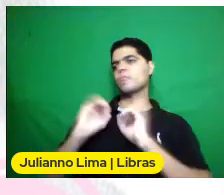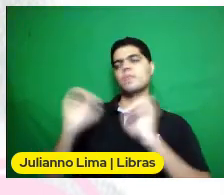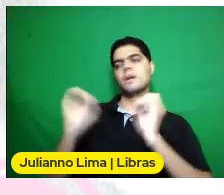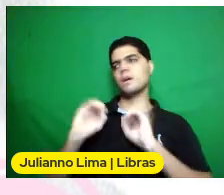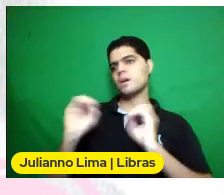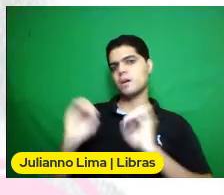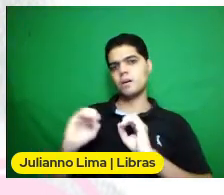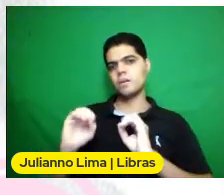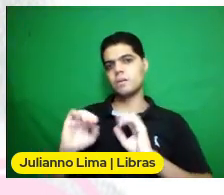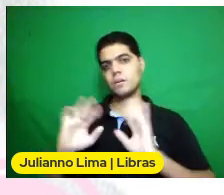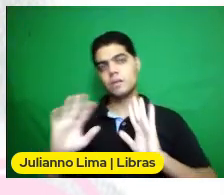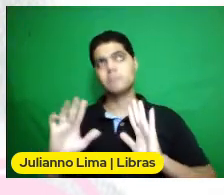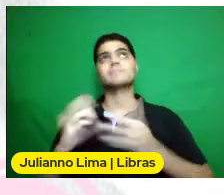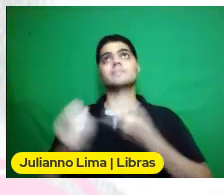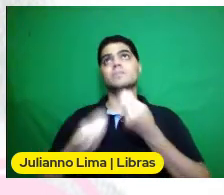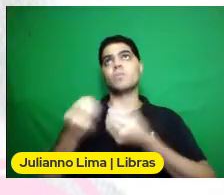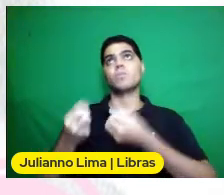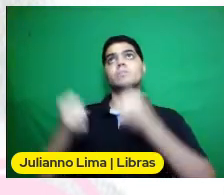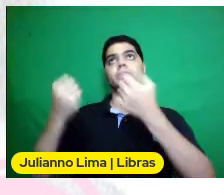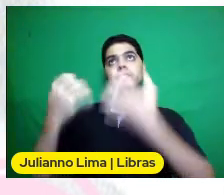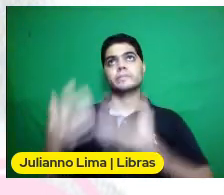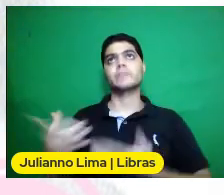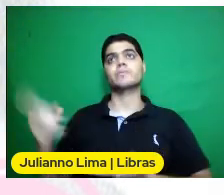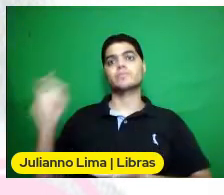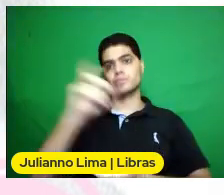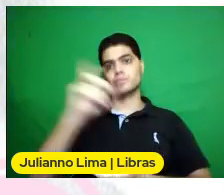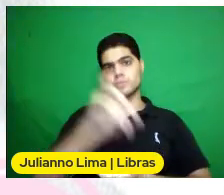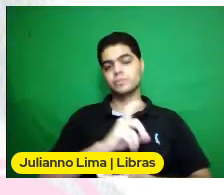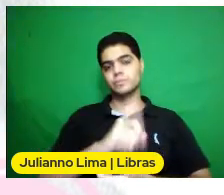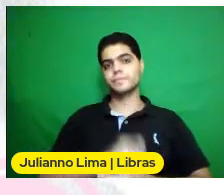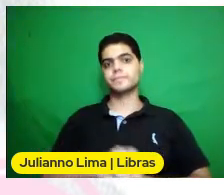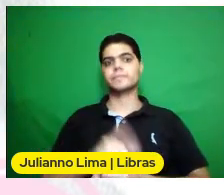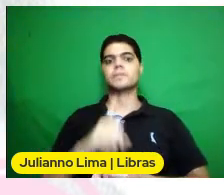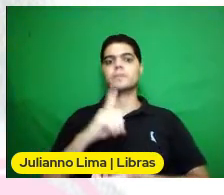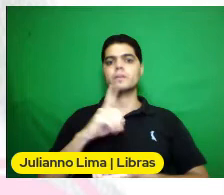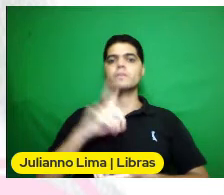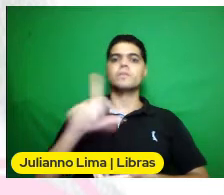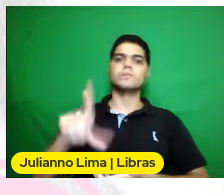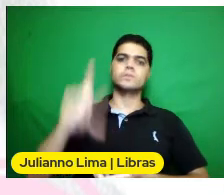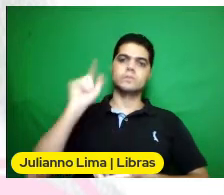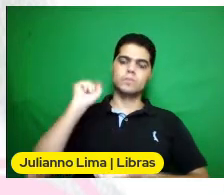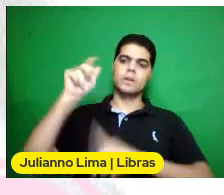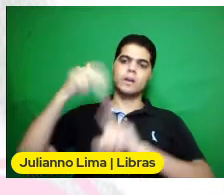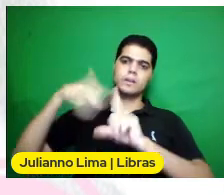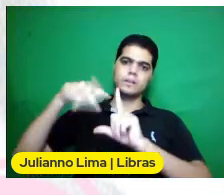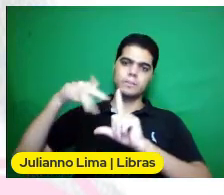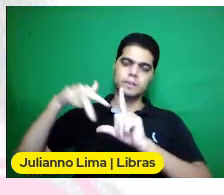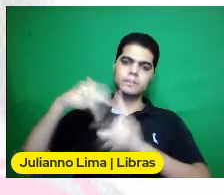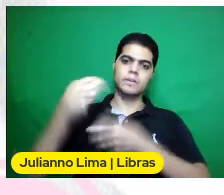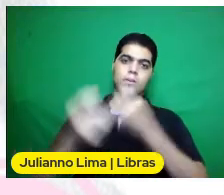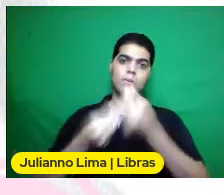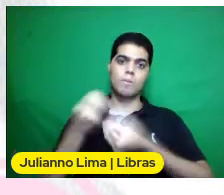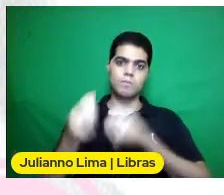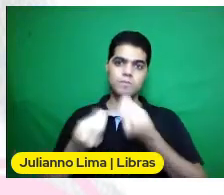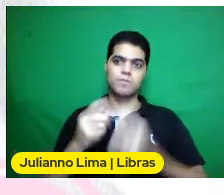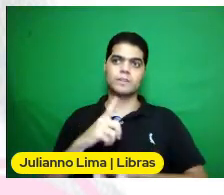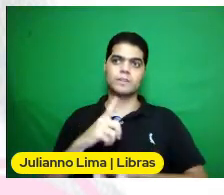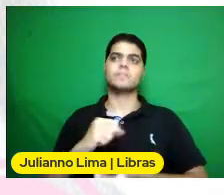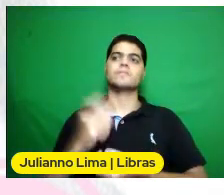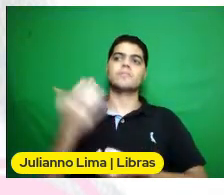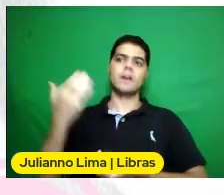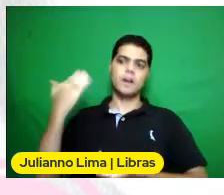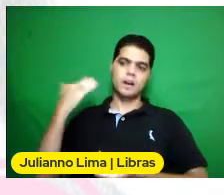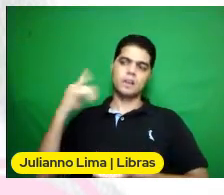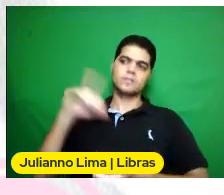deu algum trabalho. Quanto à questão de escolha de animação, como eu falei, a gente já vinha de uma